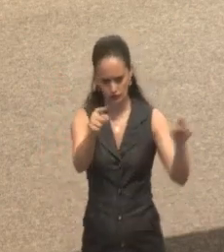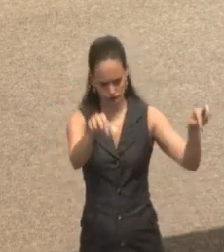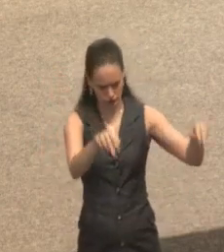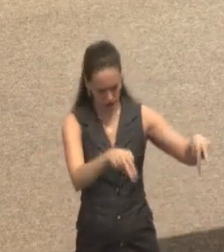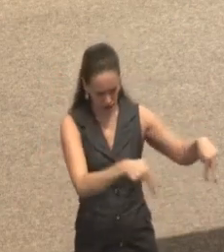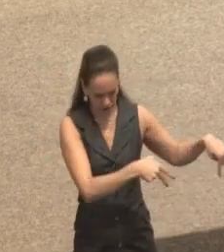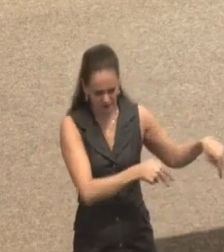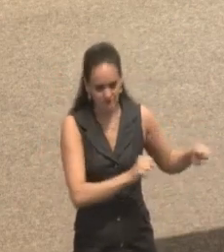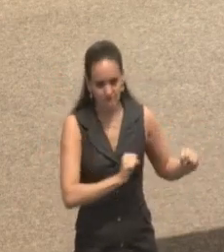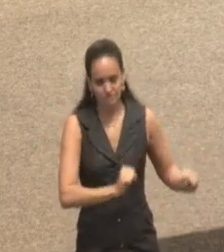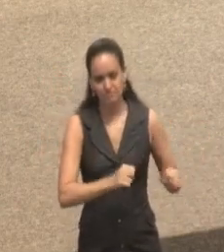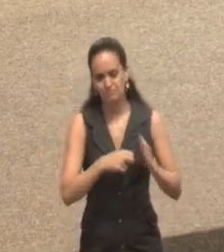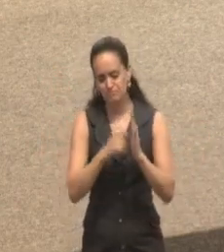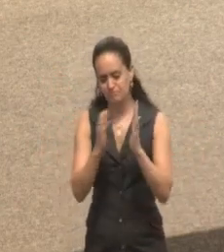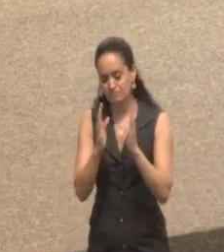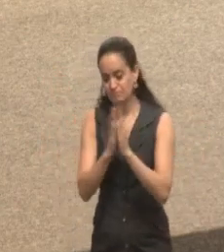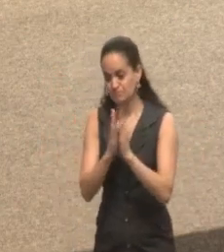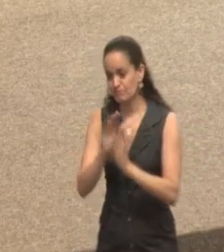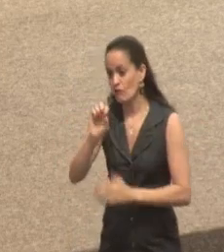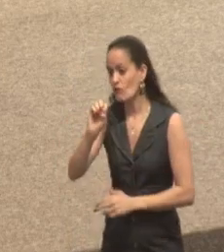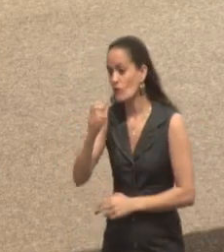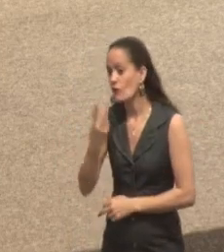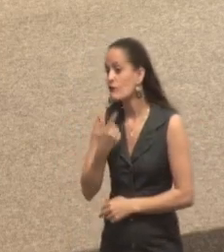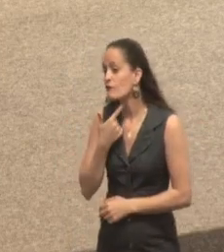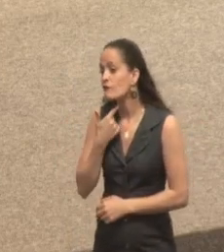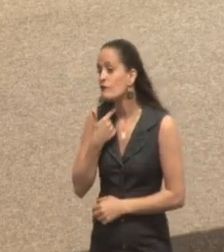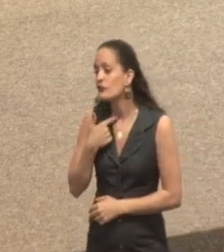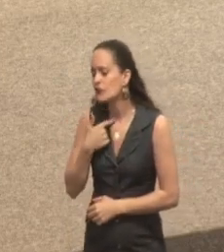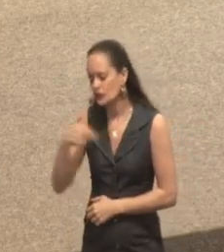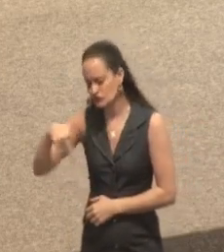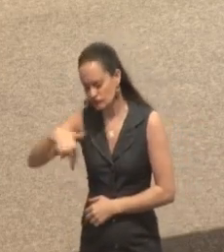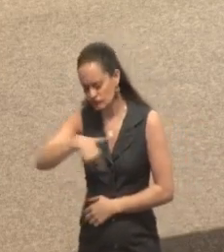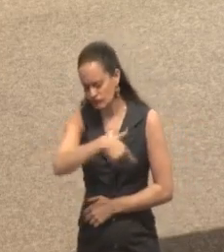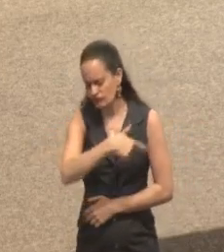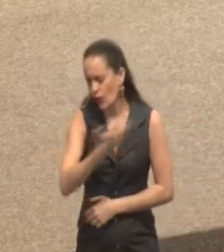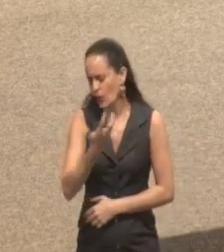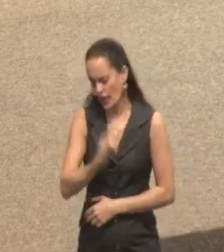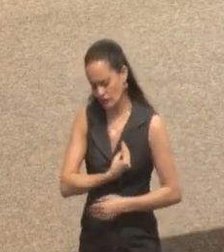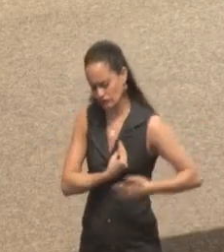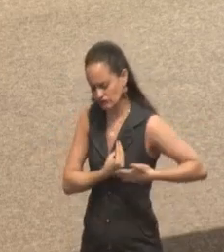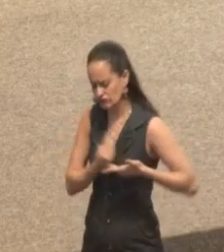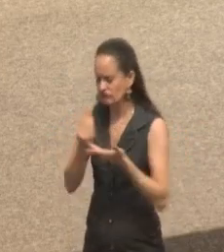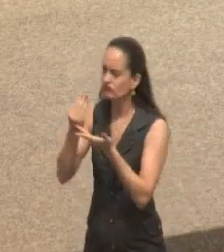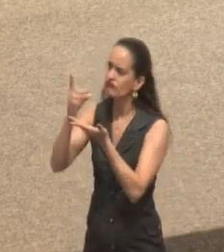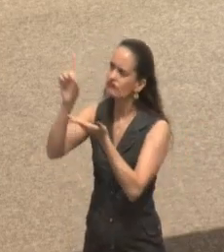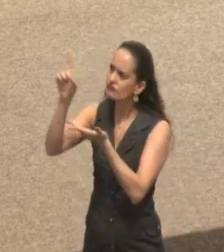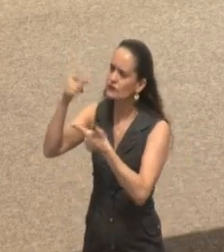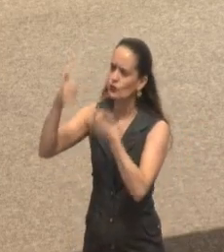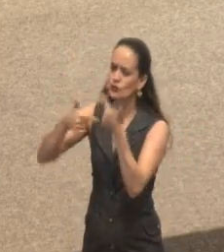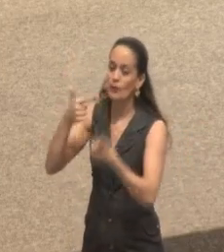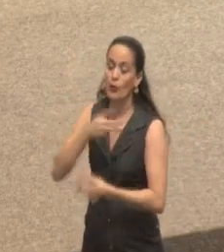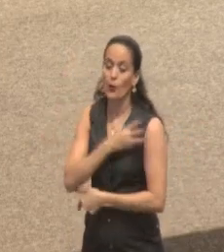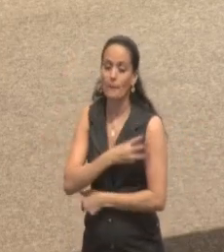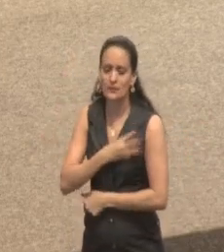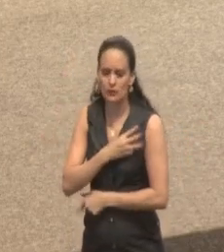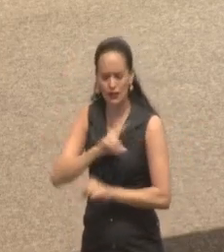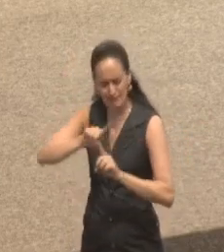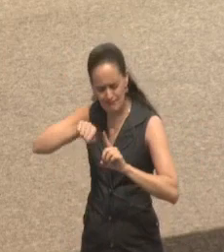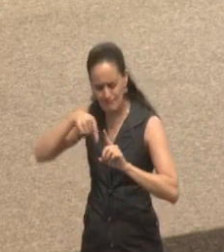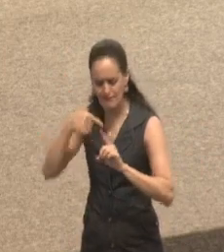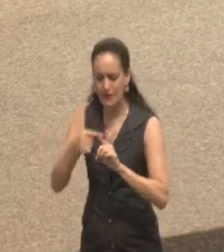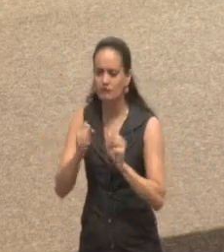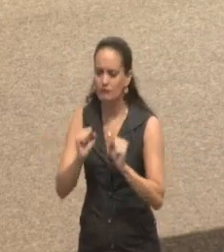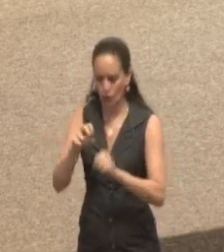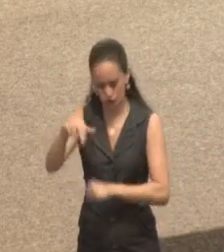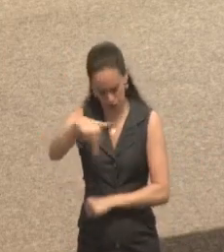orar. Se você também quiser vir orar comigo, dizer: pastor, eu quero consagrar minha vida a essa obra missionária mais ainda, vem